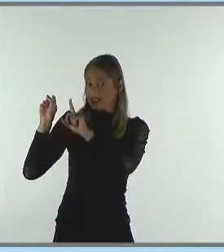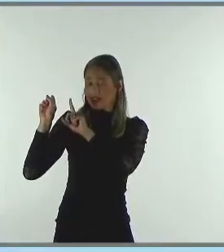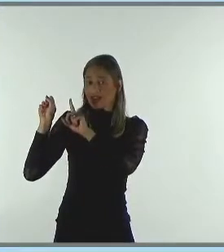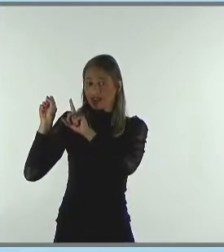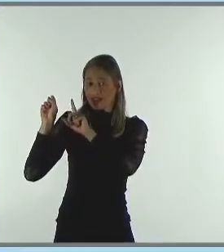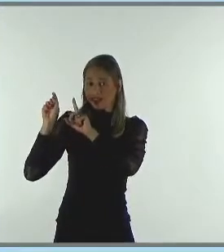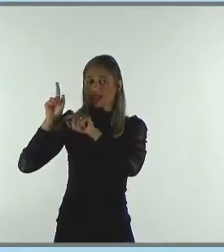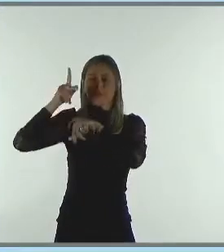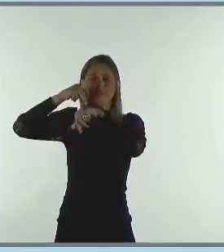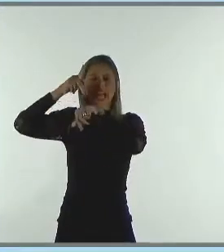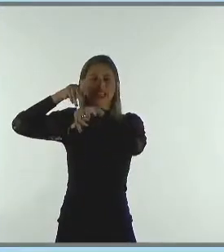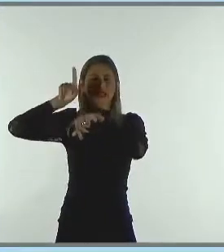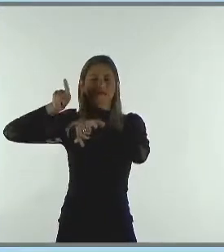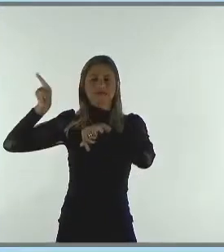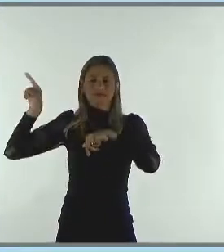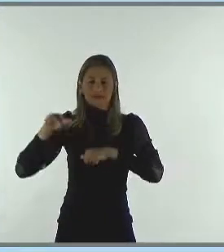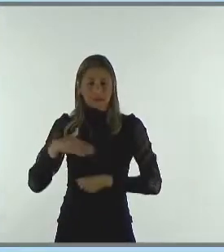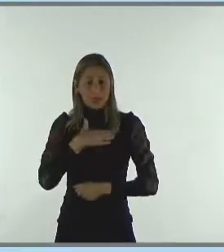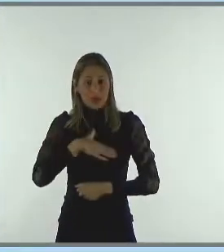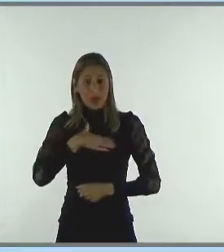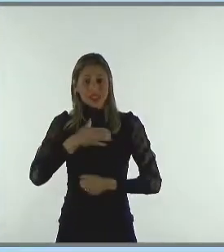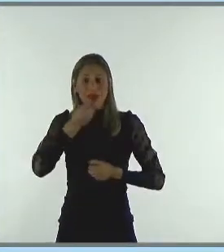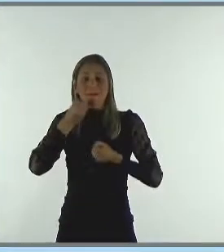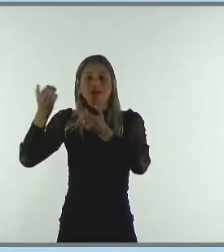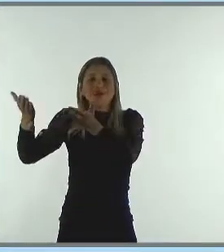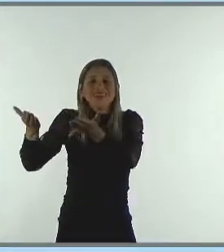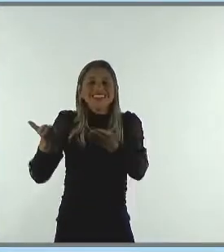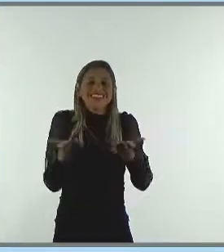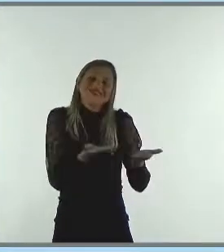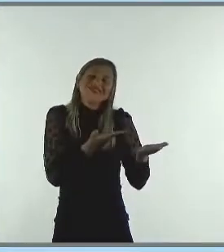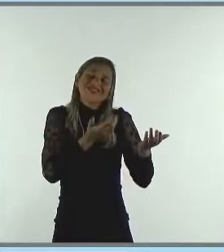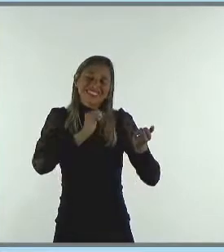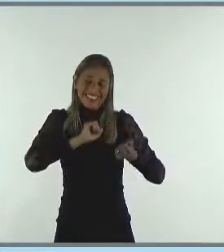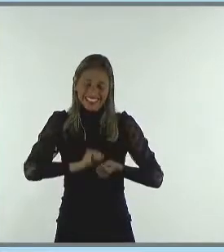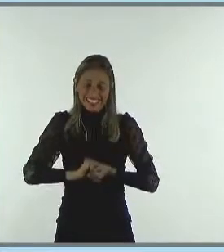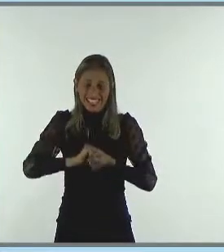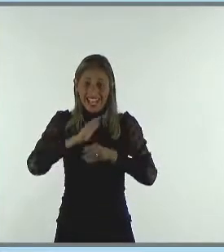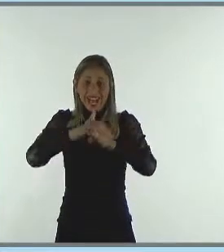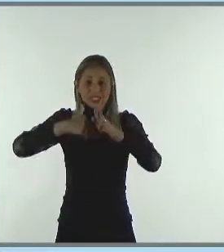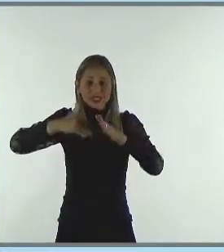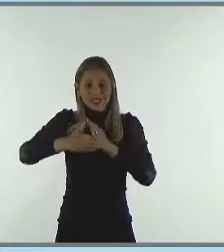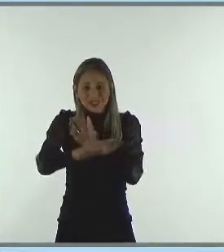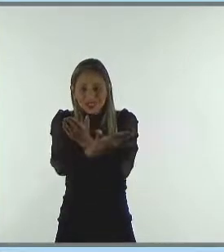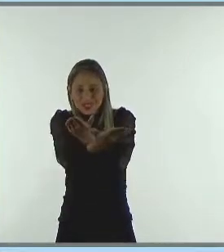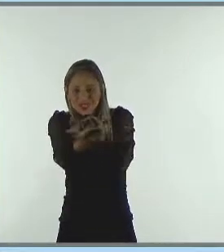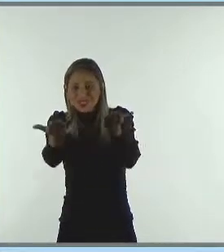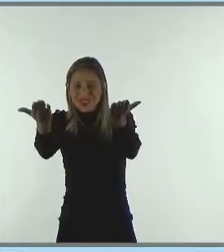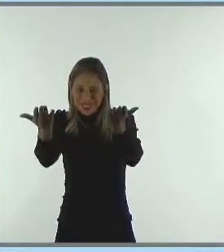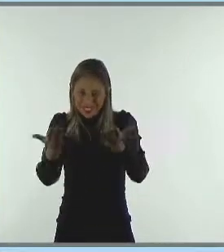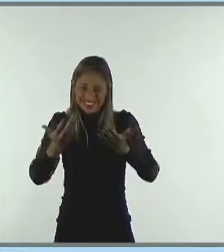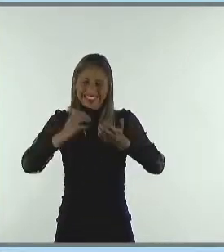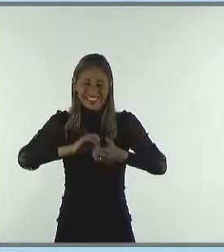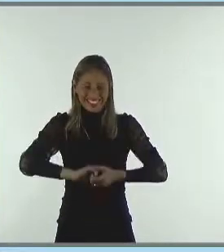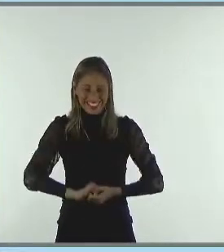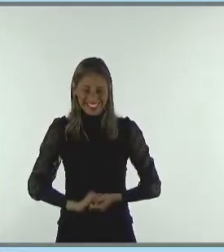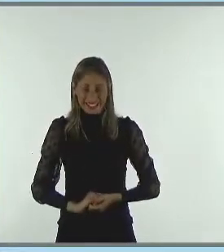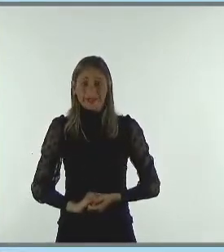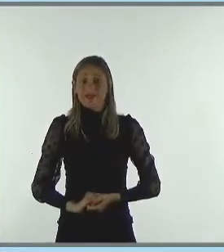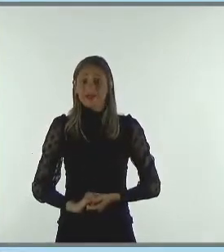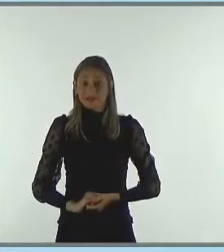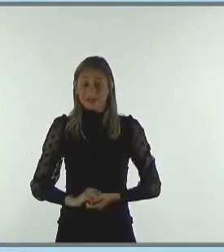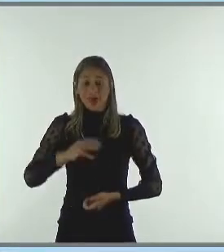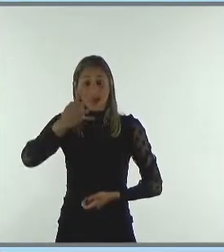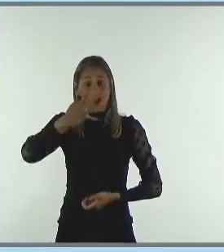de pedras. Gostaria de dar boas-vindas a todos, todas e todes a esta